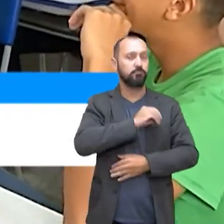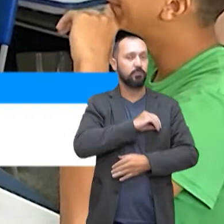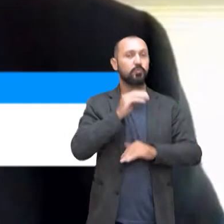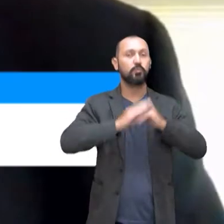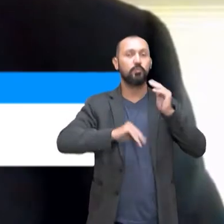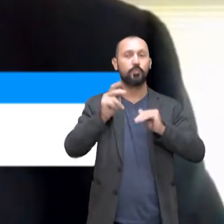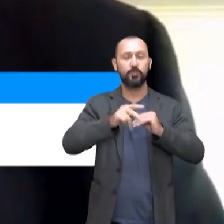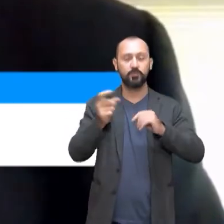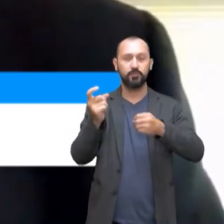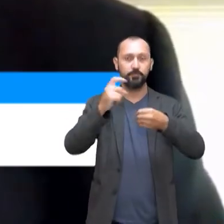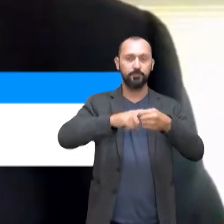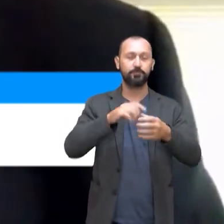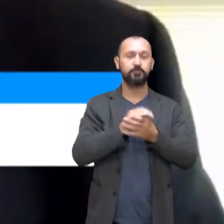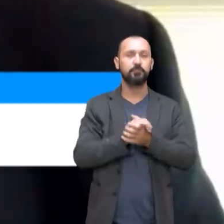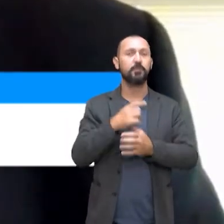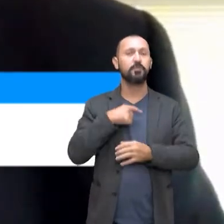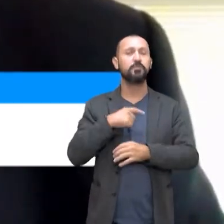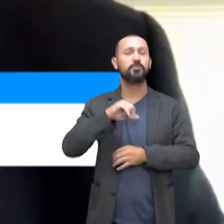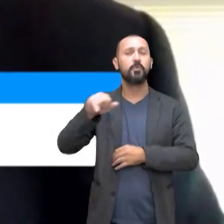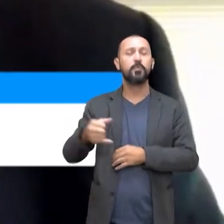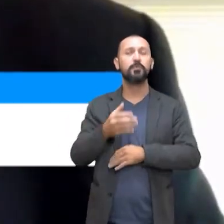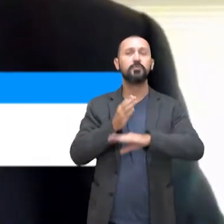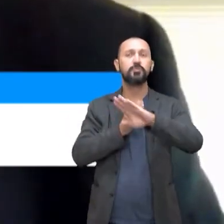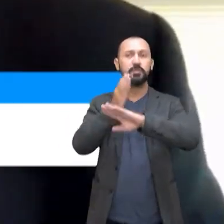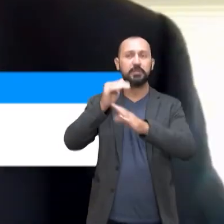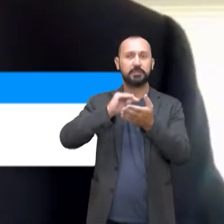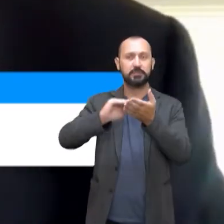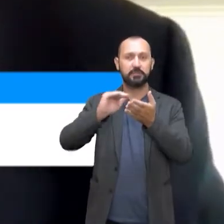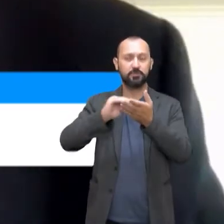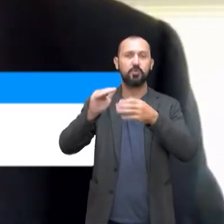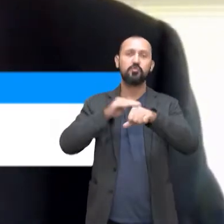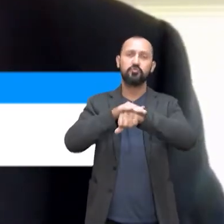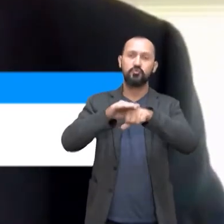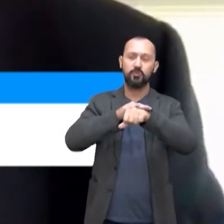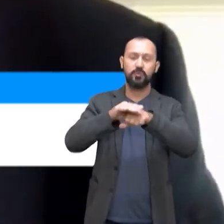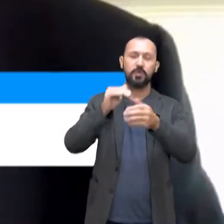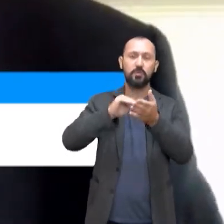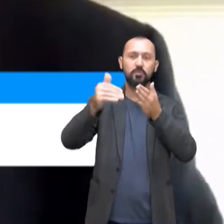contratados. Eu tive a oportunidade de ir na secretaria, conversar com o